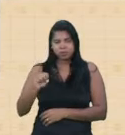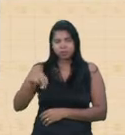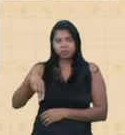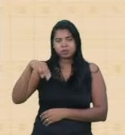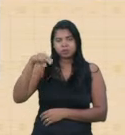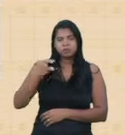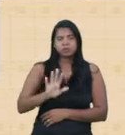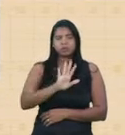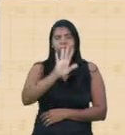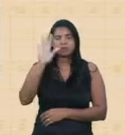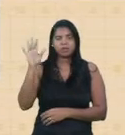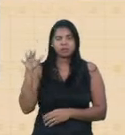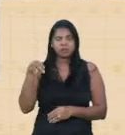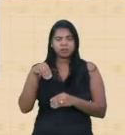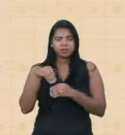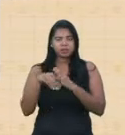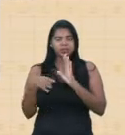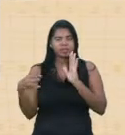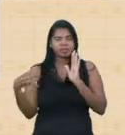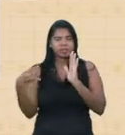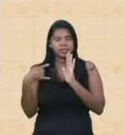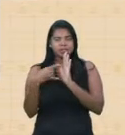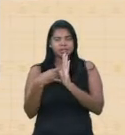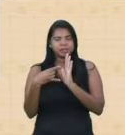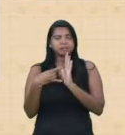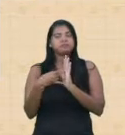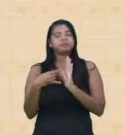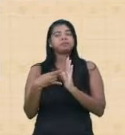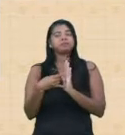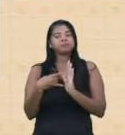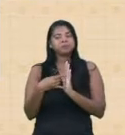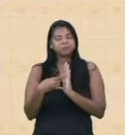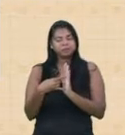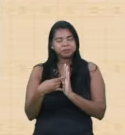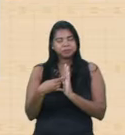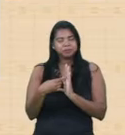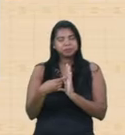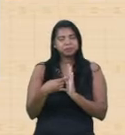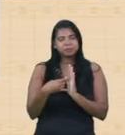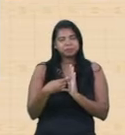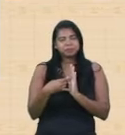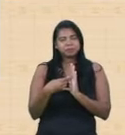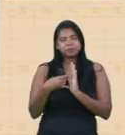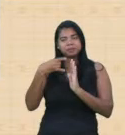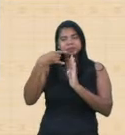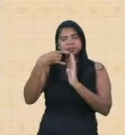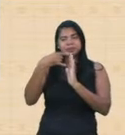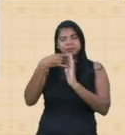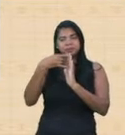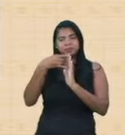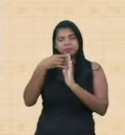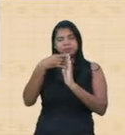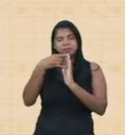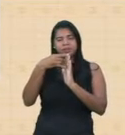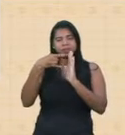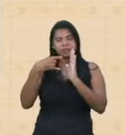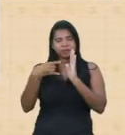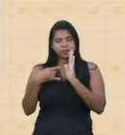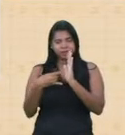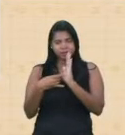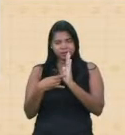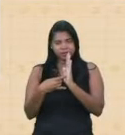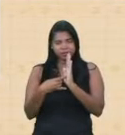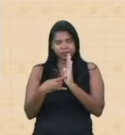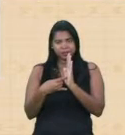de dentro do ímã. Ou seja, eu tenho aqui um polo norte e o polo sul, o campo magnético sai externamente do polo